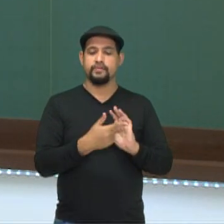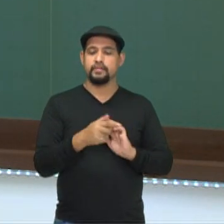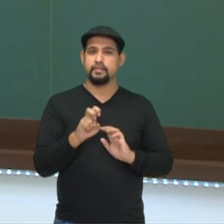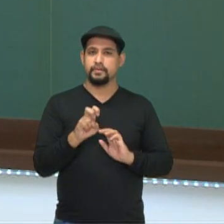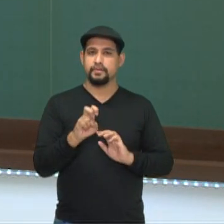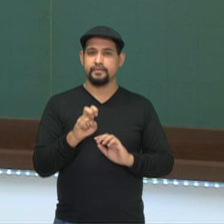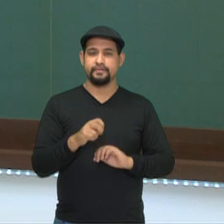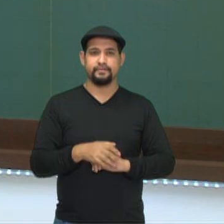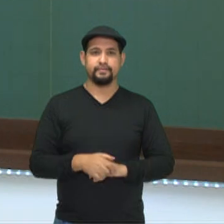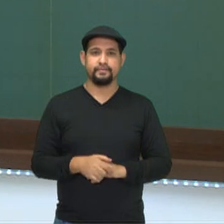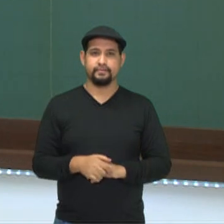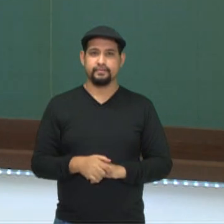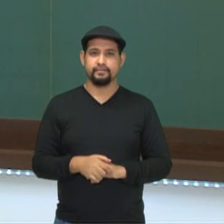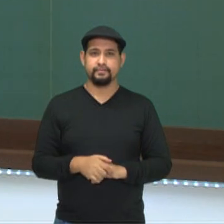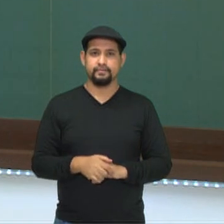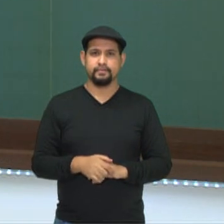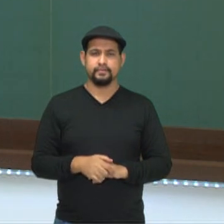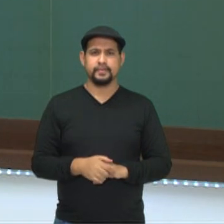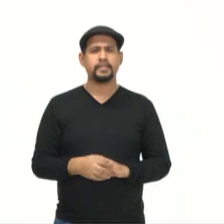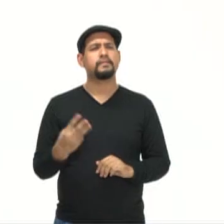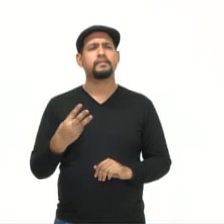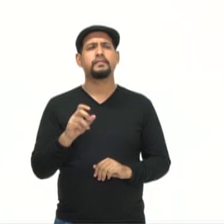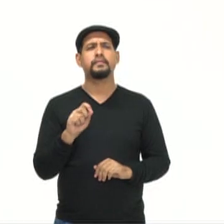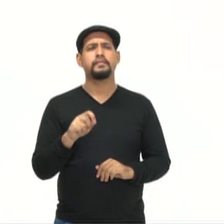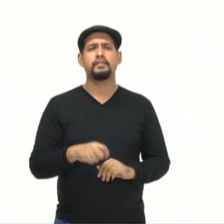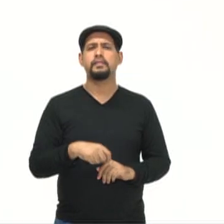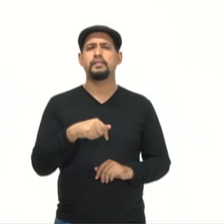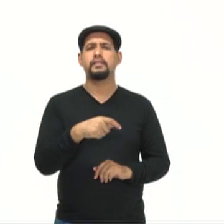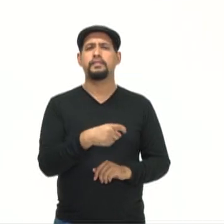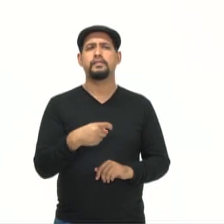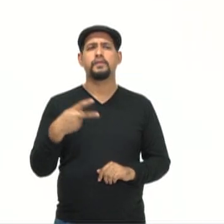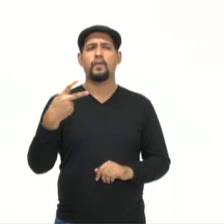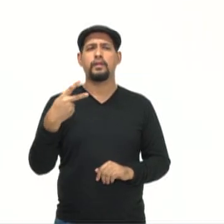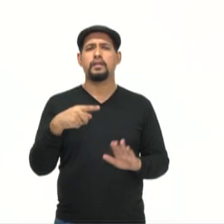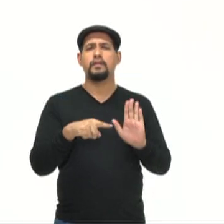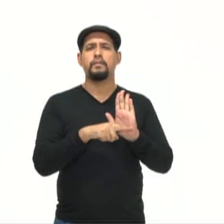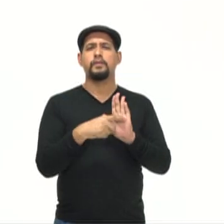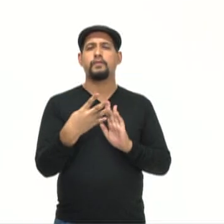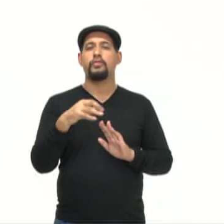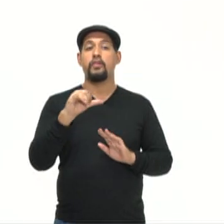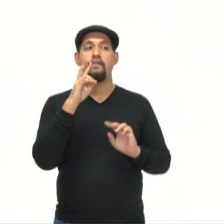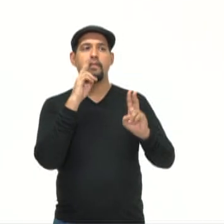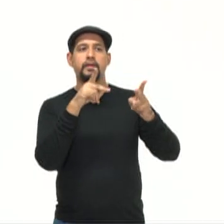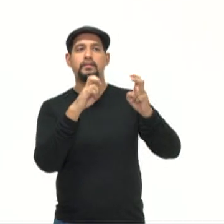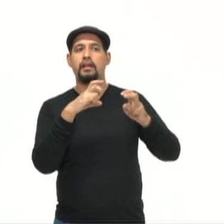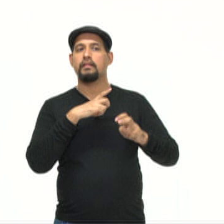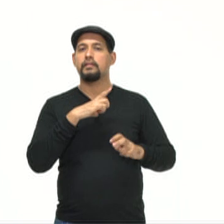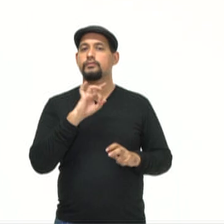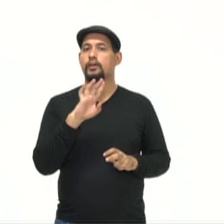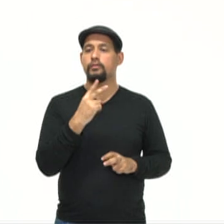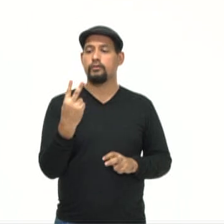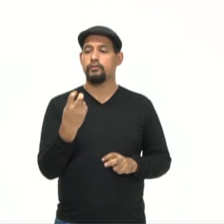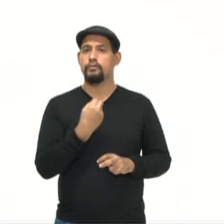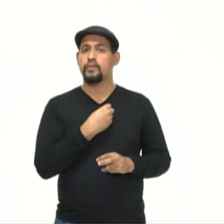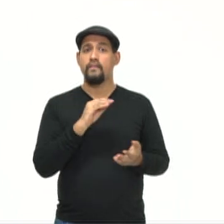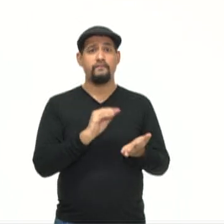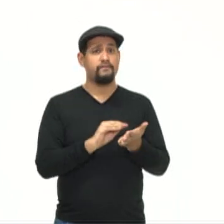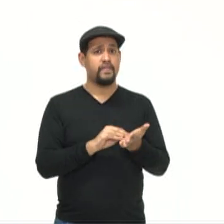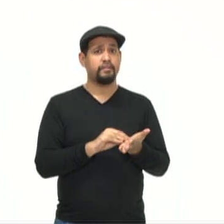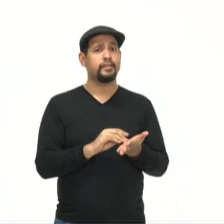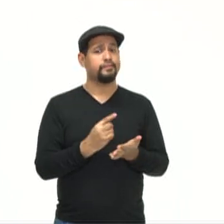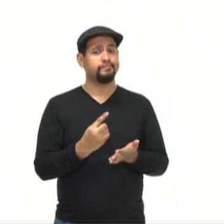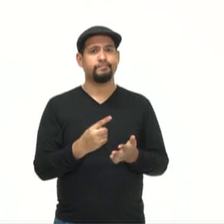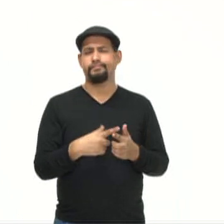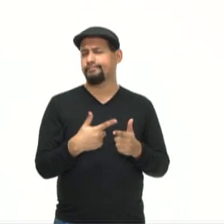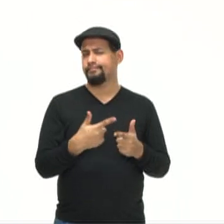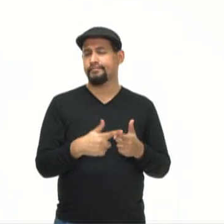25. E uma terceira aqui, ó, 7x ao quadrado menos 49. Repare que eu só tenho dois termos, então está faltando alguém. Não tem